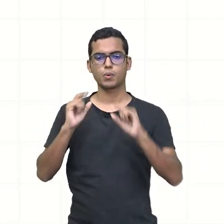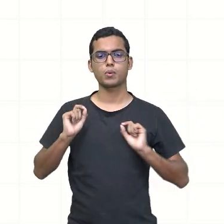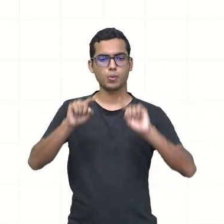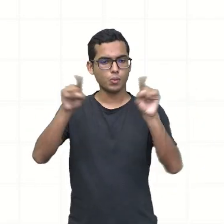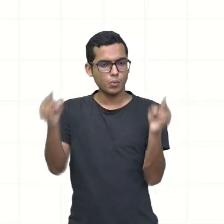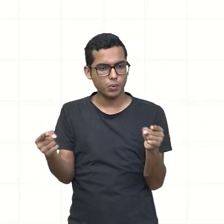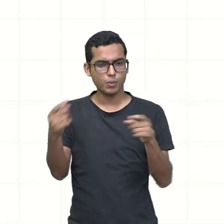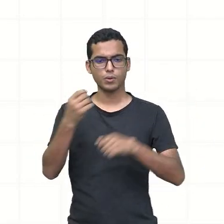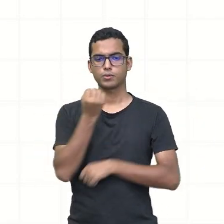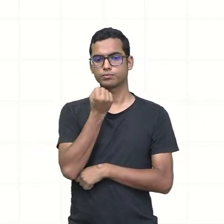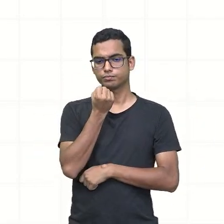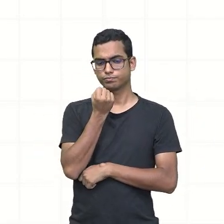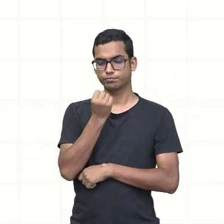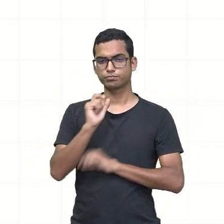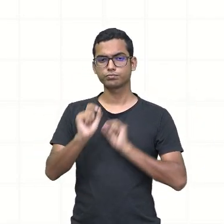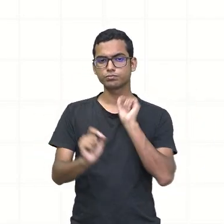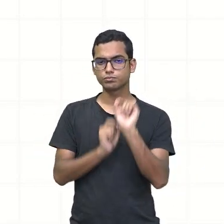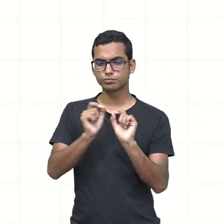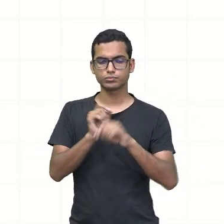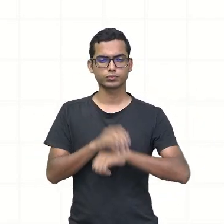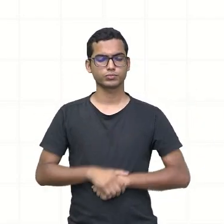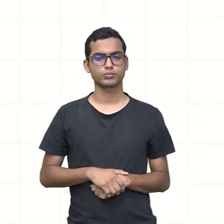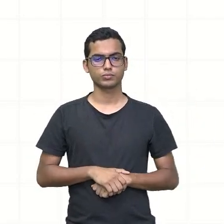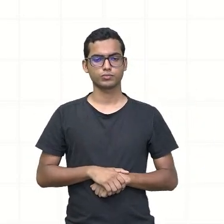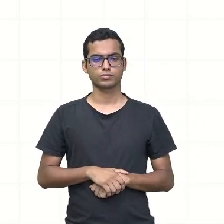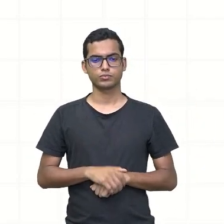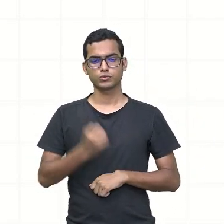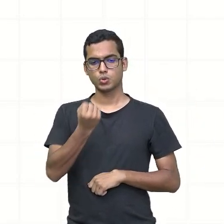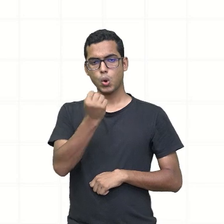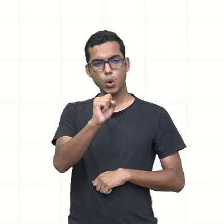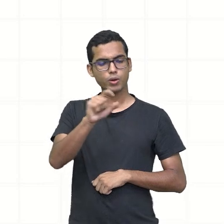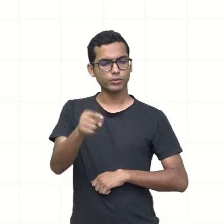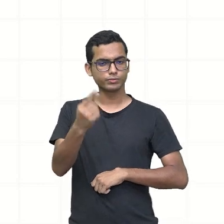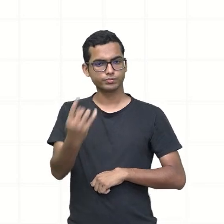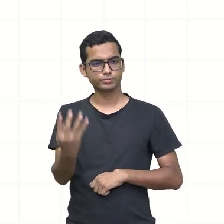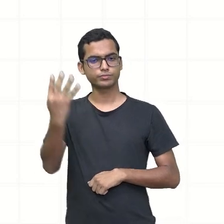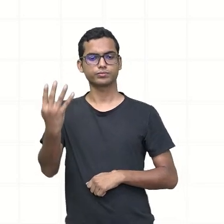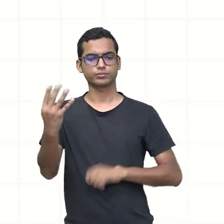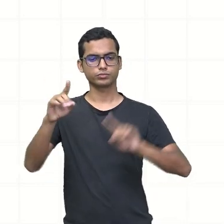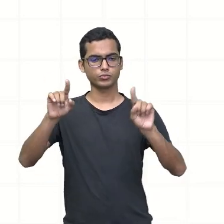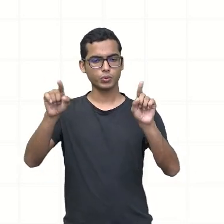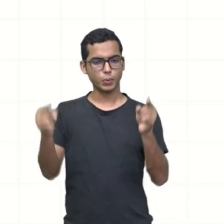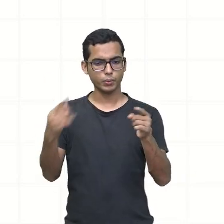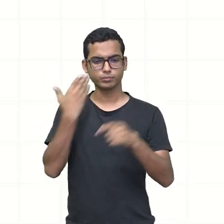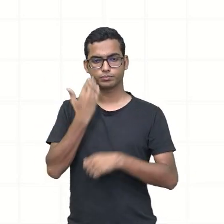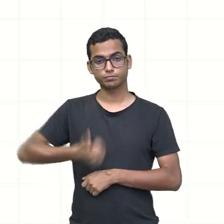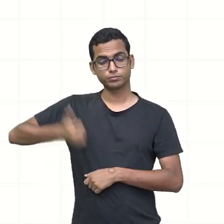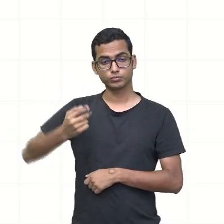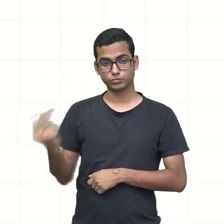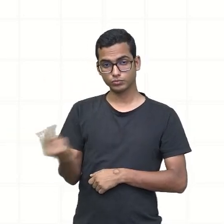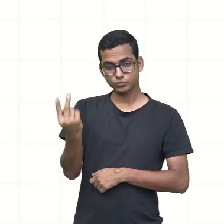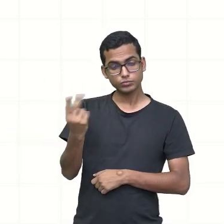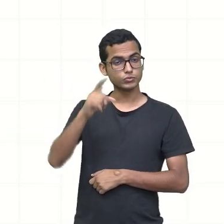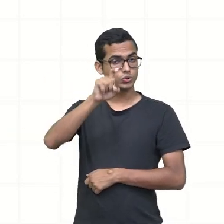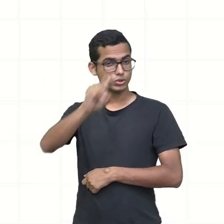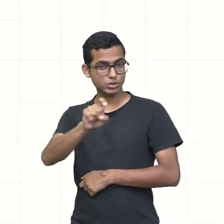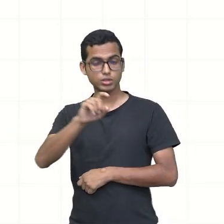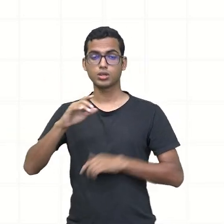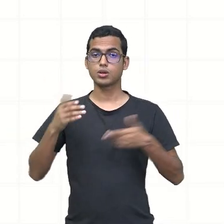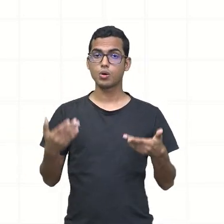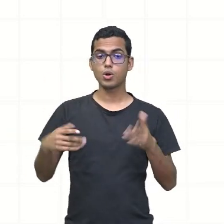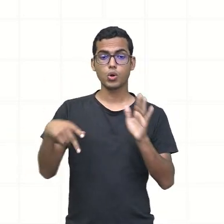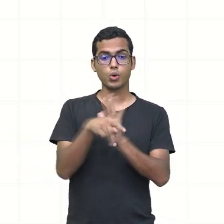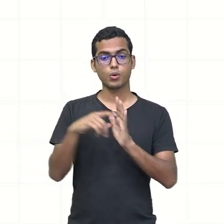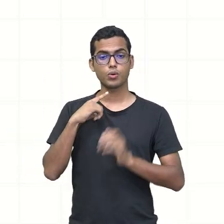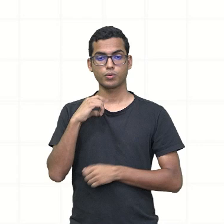dizer que o ponto D, ó, olha só, está na direção do 8, então o primeiro valor que a gente vai representar para o ponto